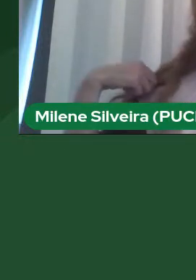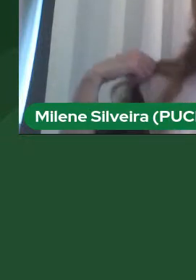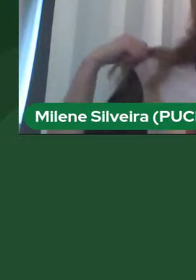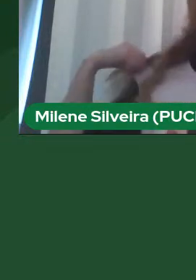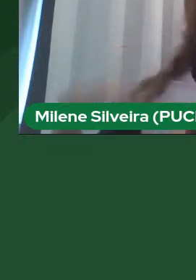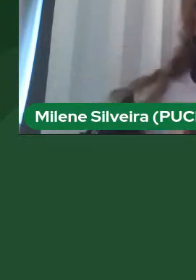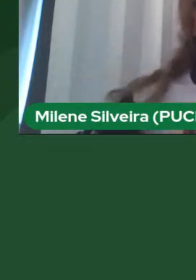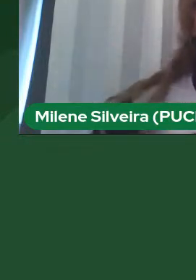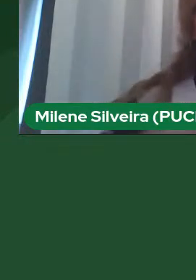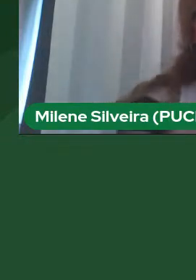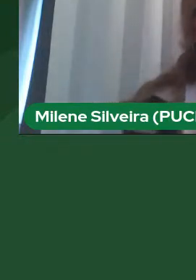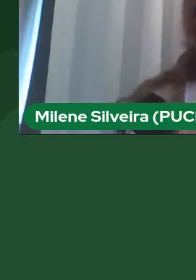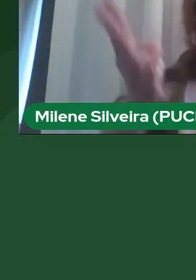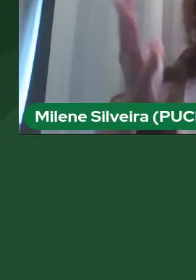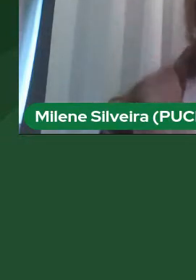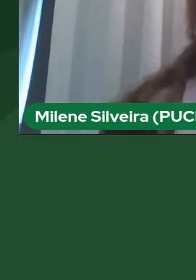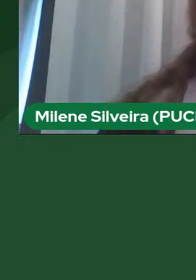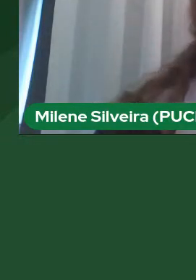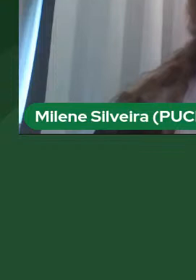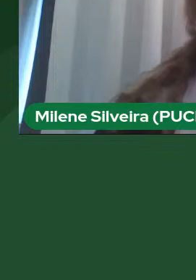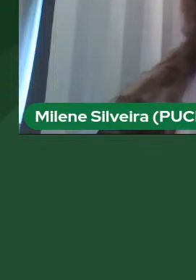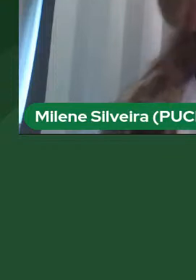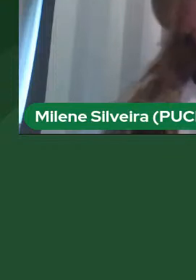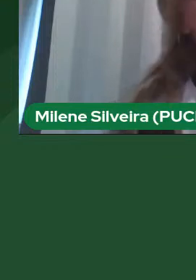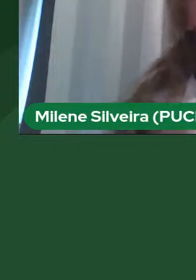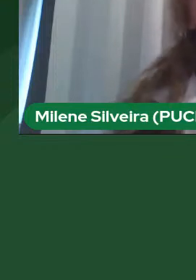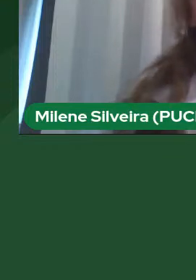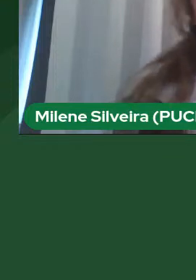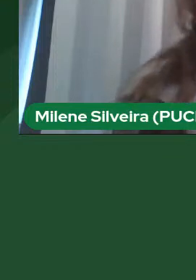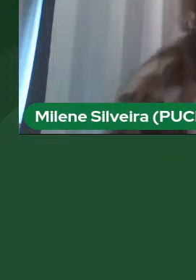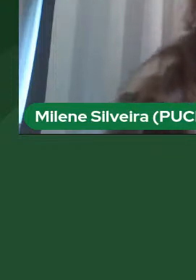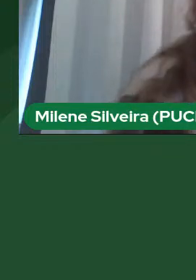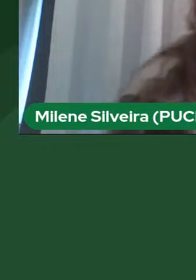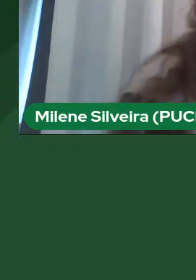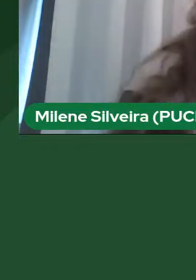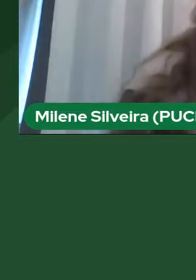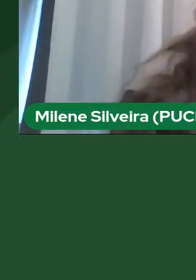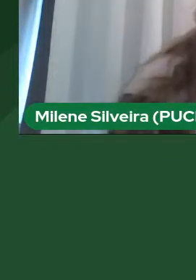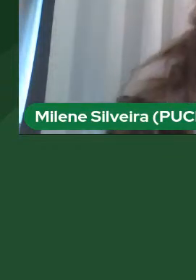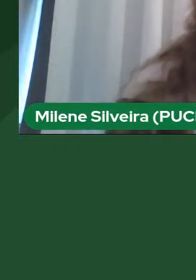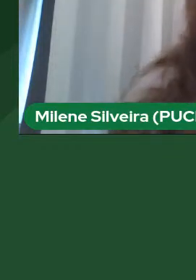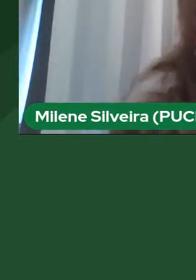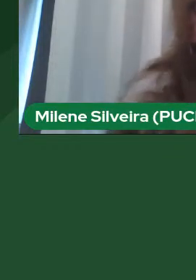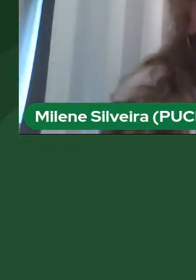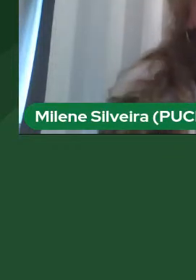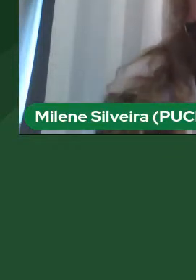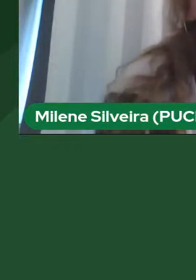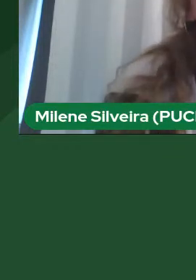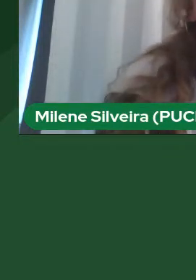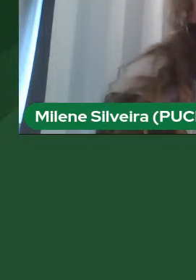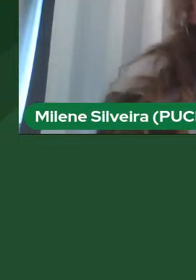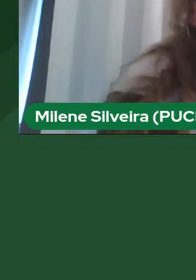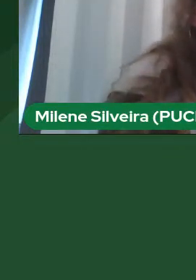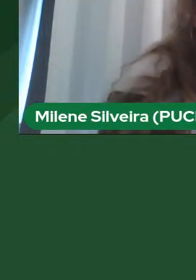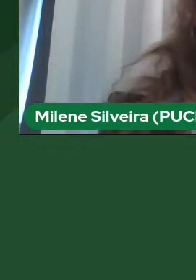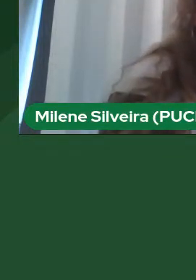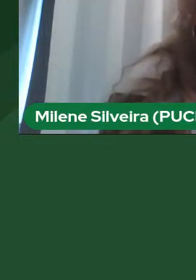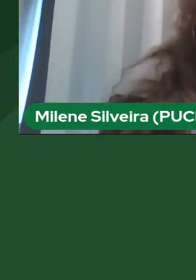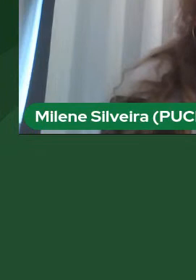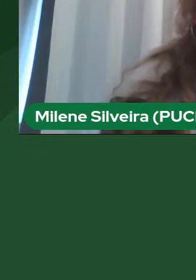Maia nasceu não teve IHC, para não cortar minhas idas ao IHC. Então, eu só espero que a gente